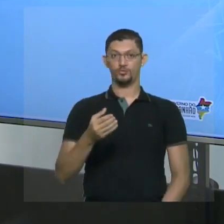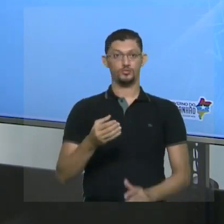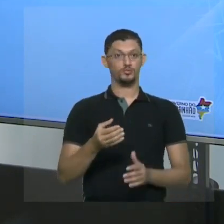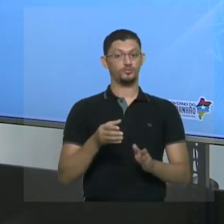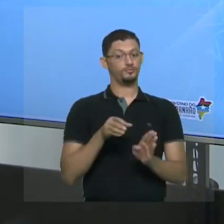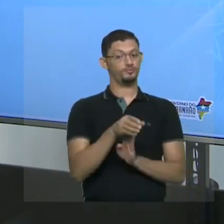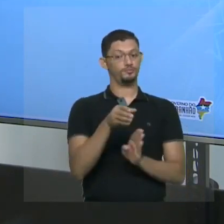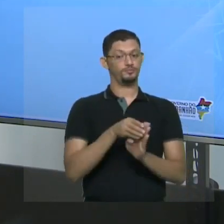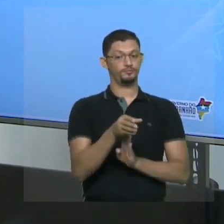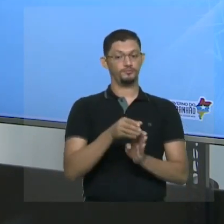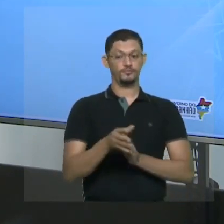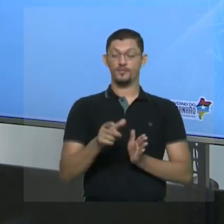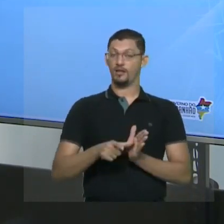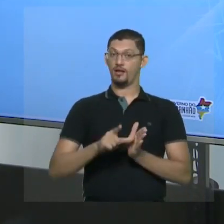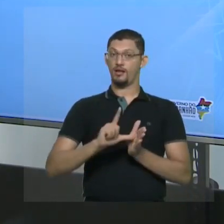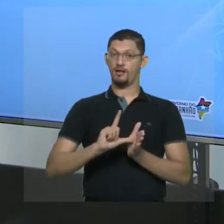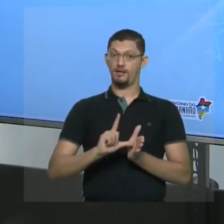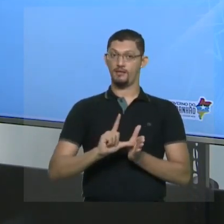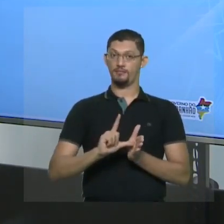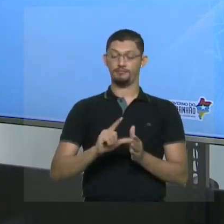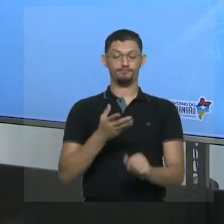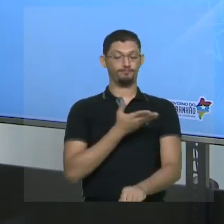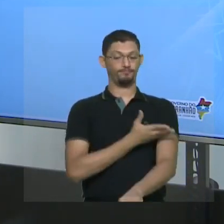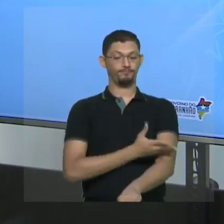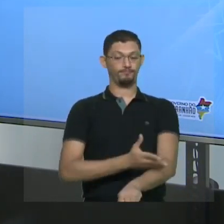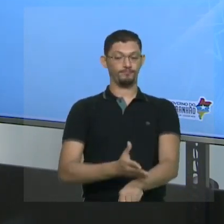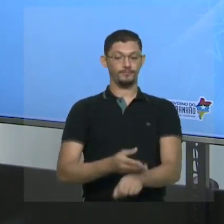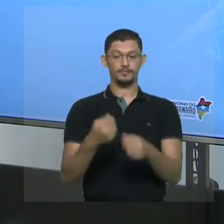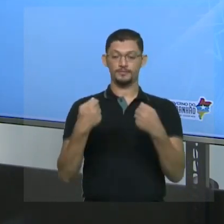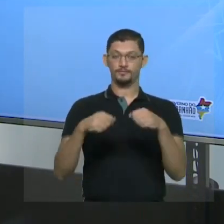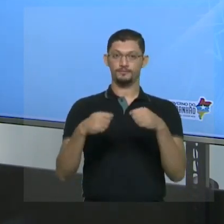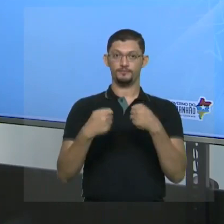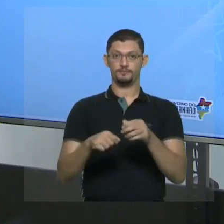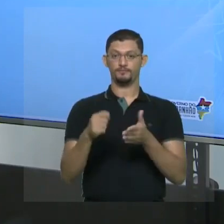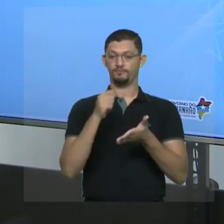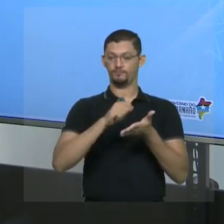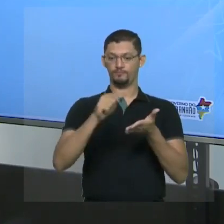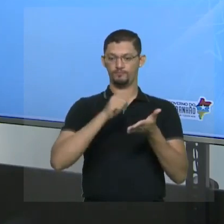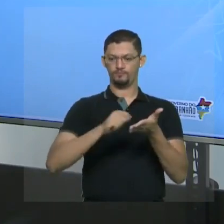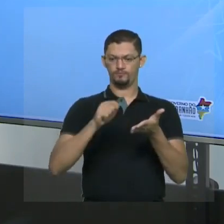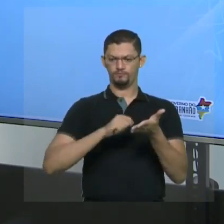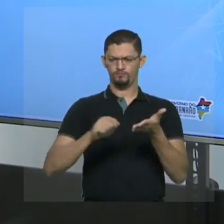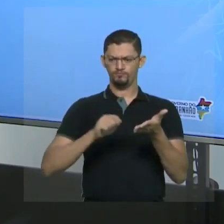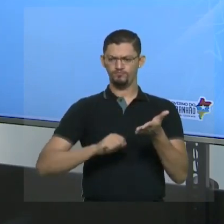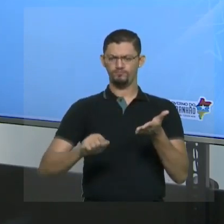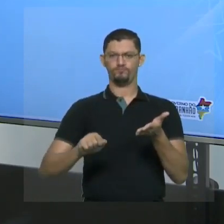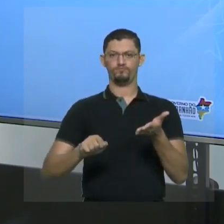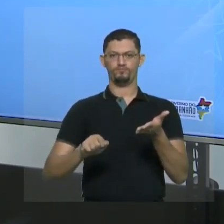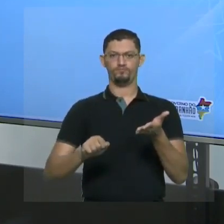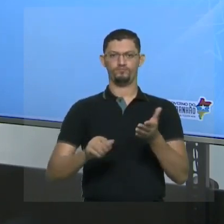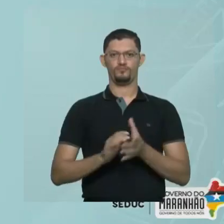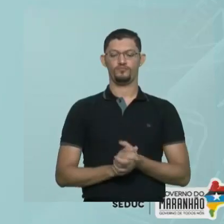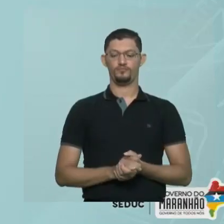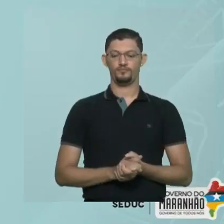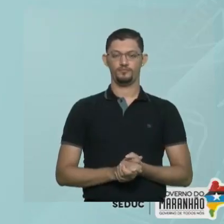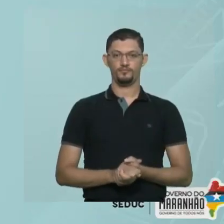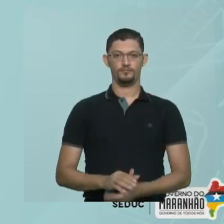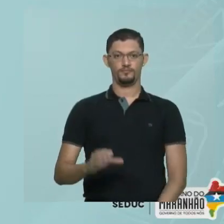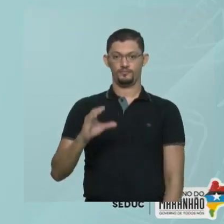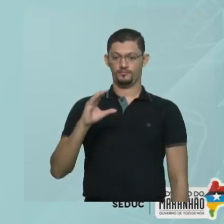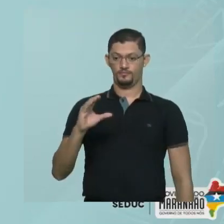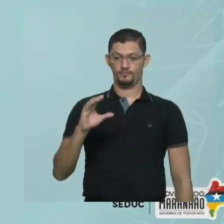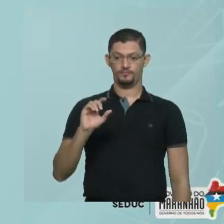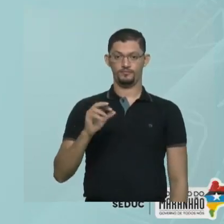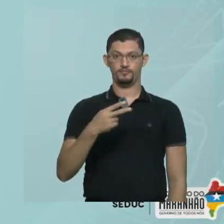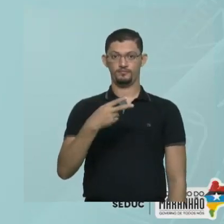eu dou? Antes de você acostumar, você precisa anotar os dados primeiro. Então vamos lá. O